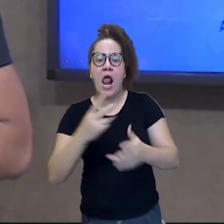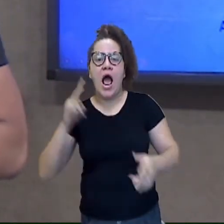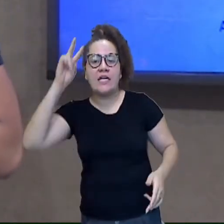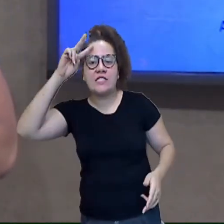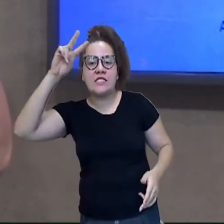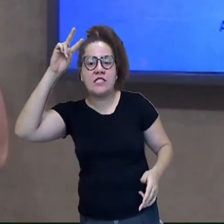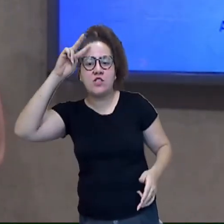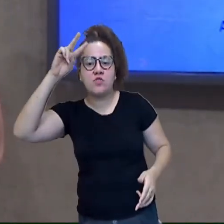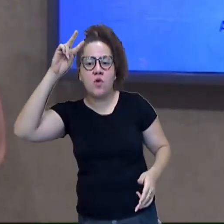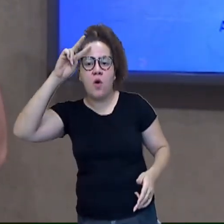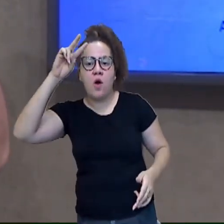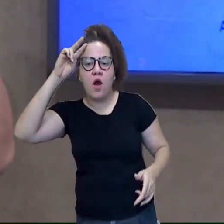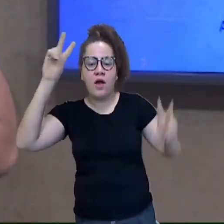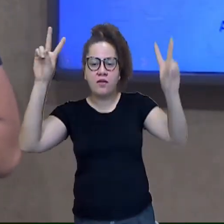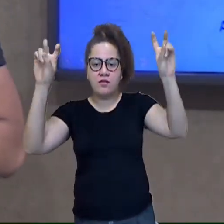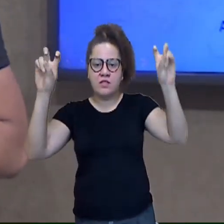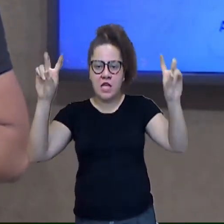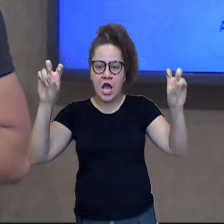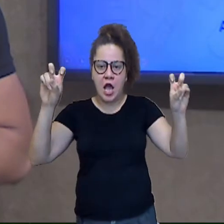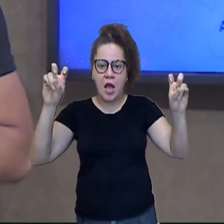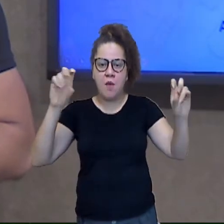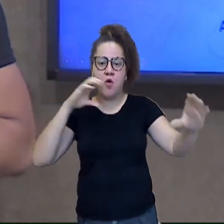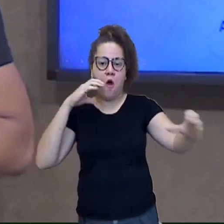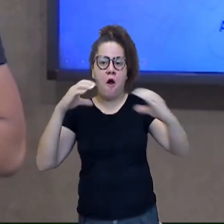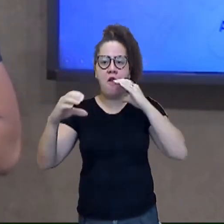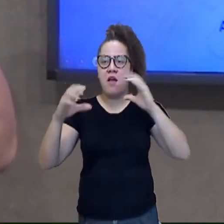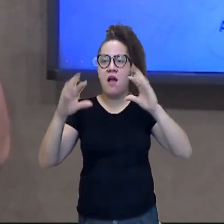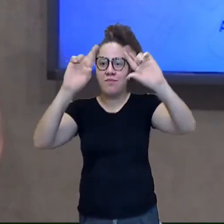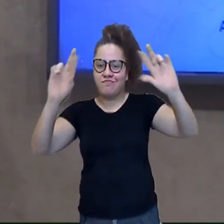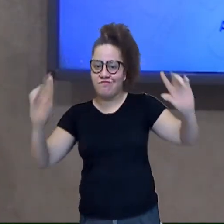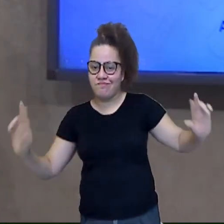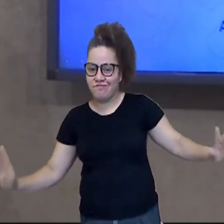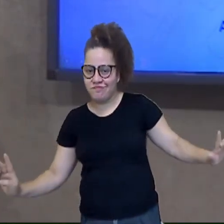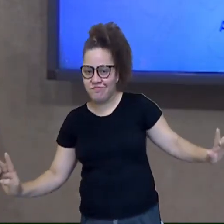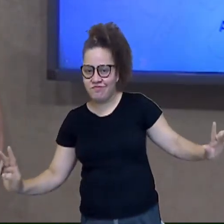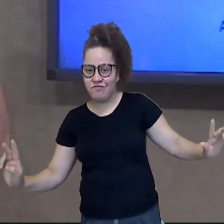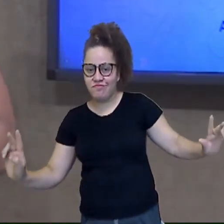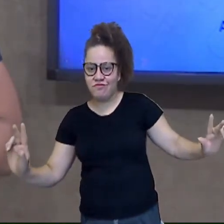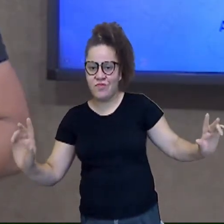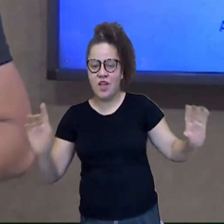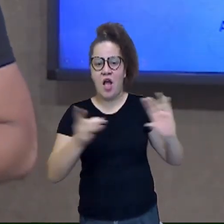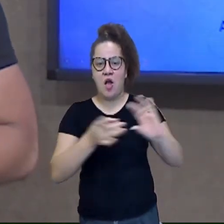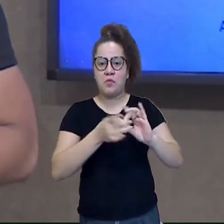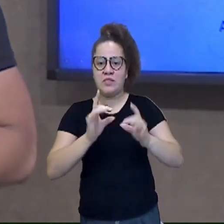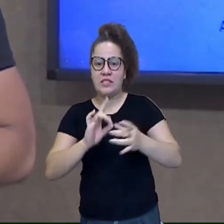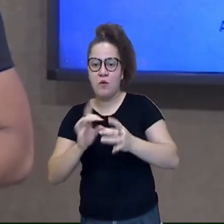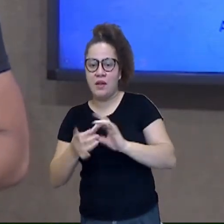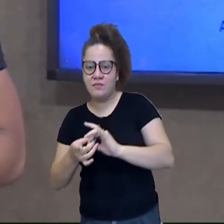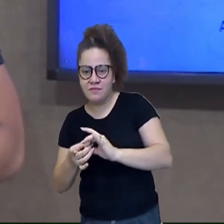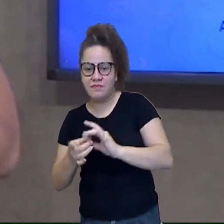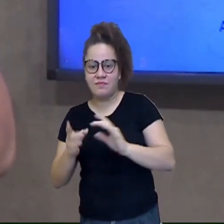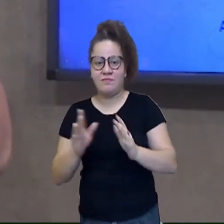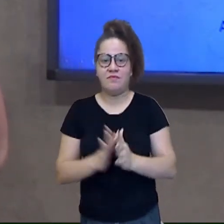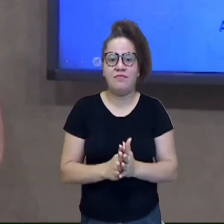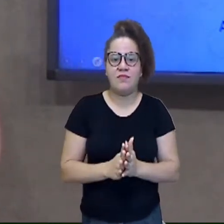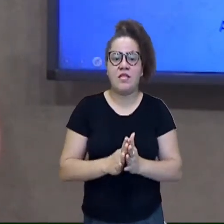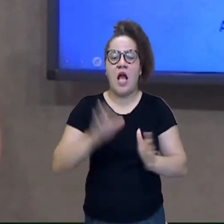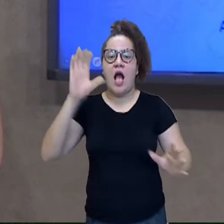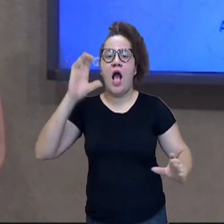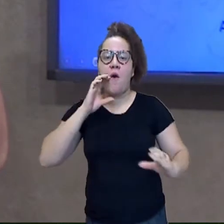iremos abordar sobre os meios de comunicação. Vamos contextualizar não somente falando quais são os